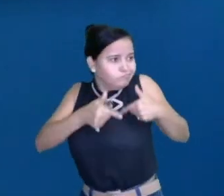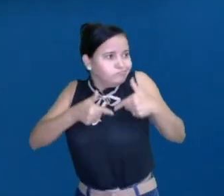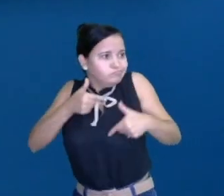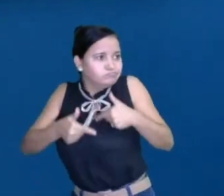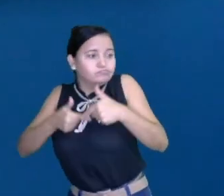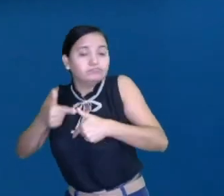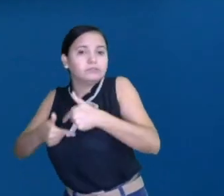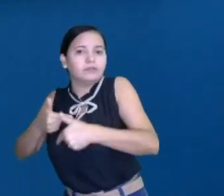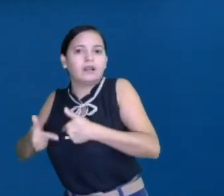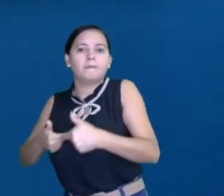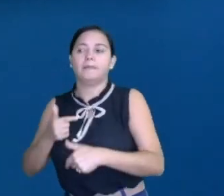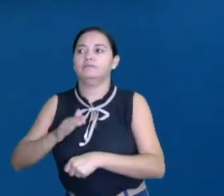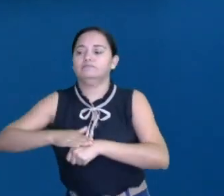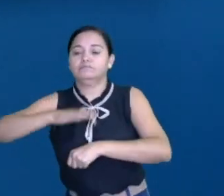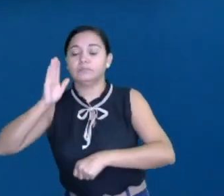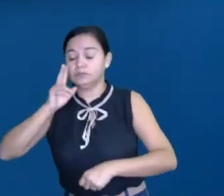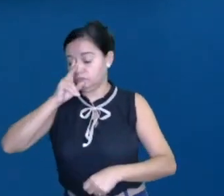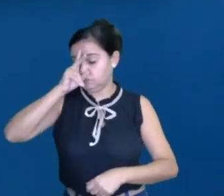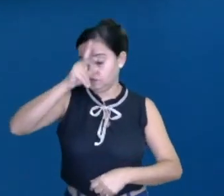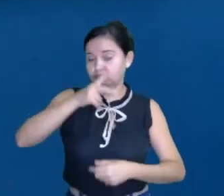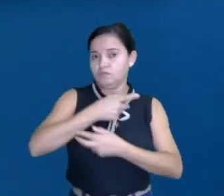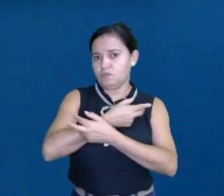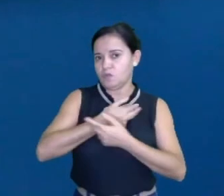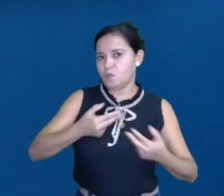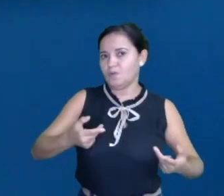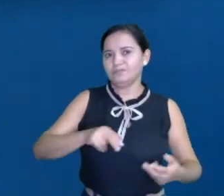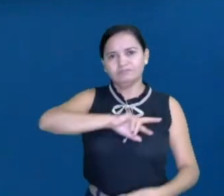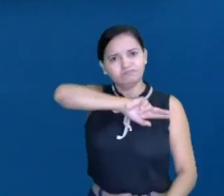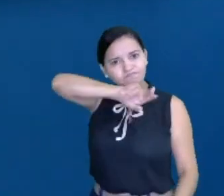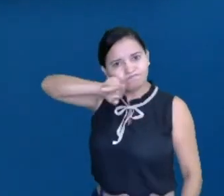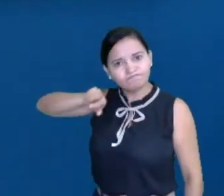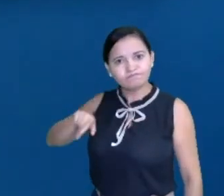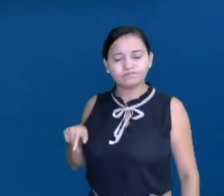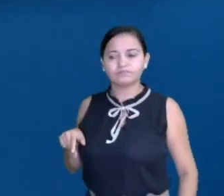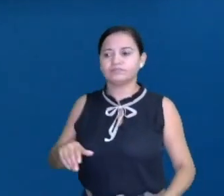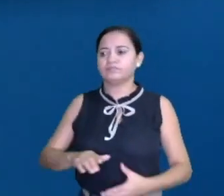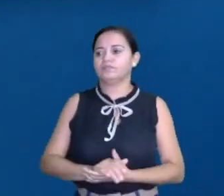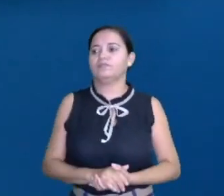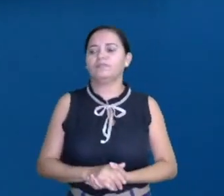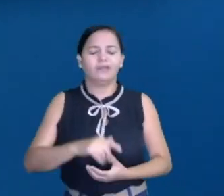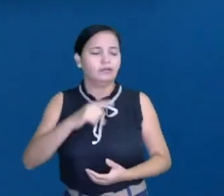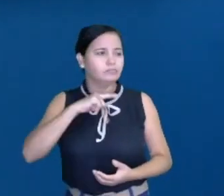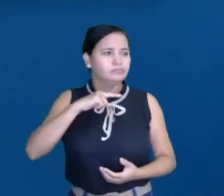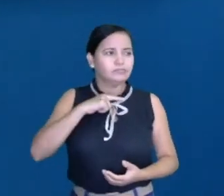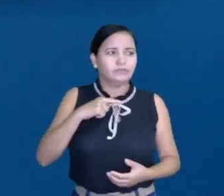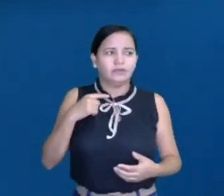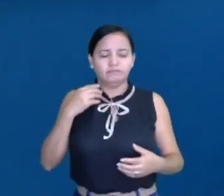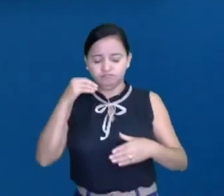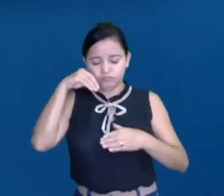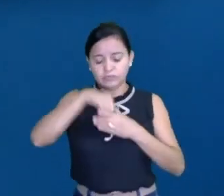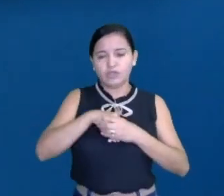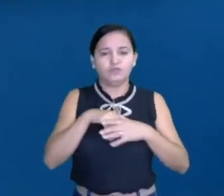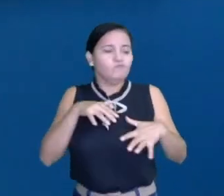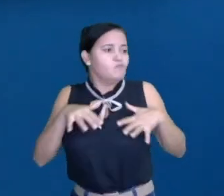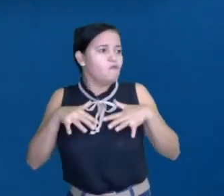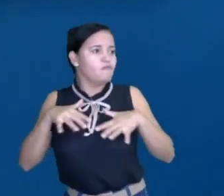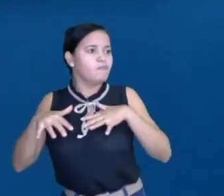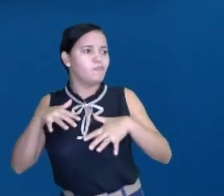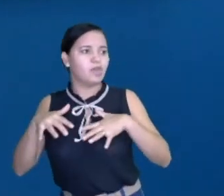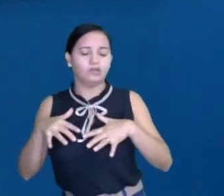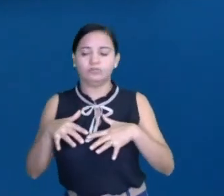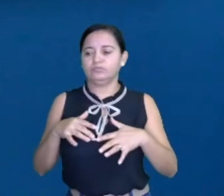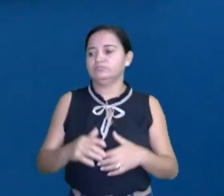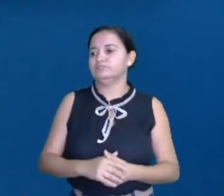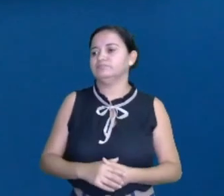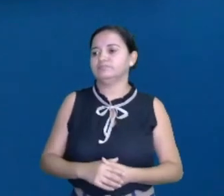mais pesado, mais forte. Então, diversas articulações nossas realizam movimentos de alavanca, como